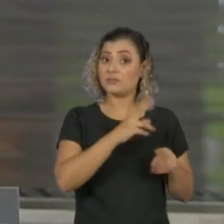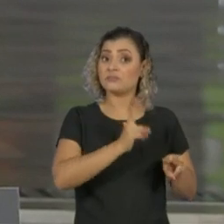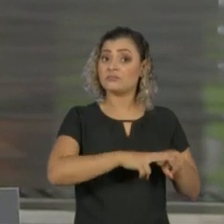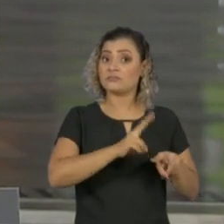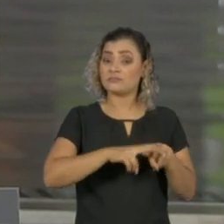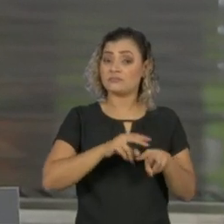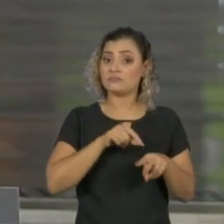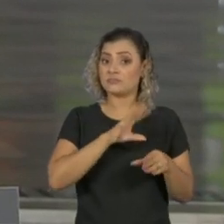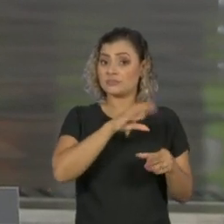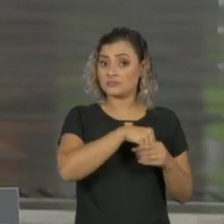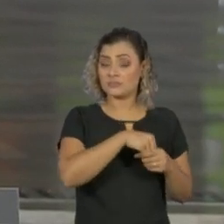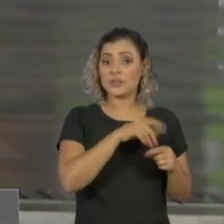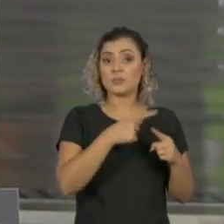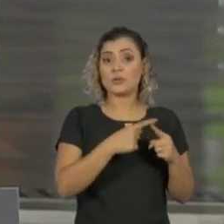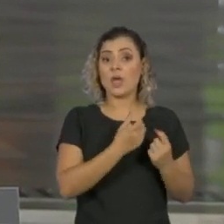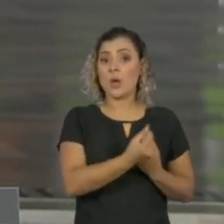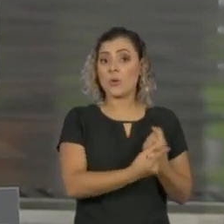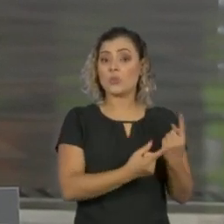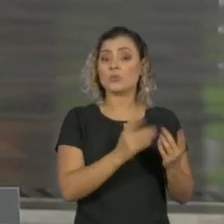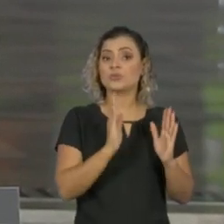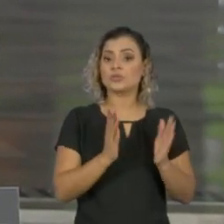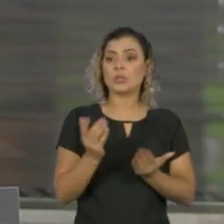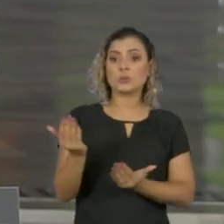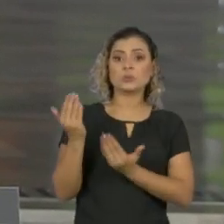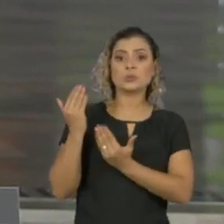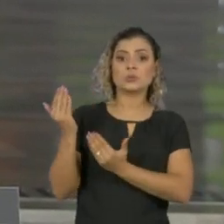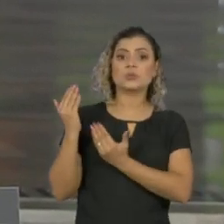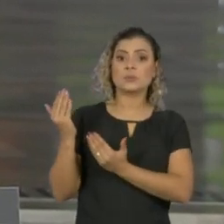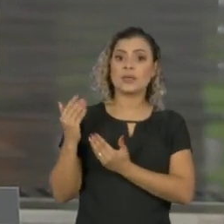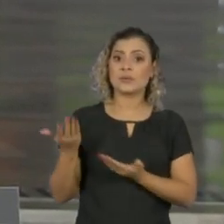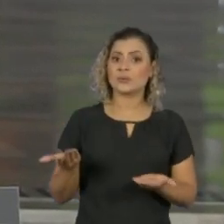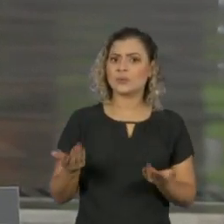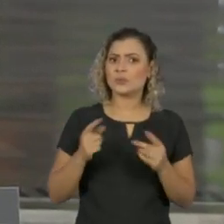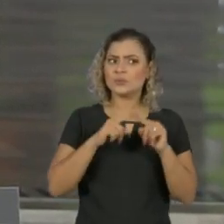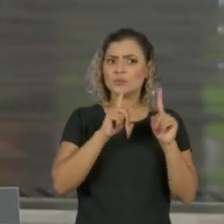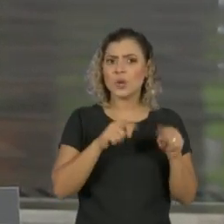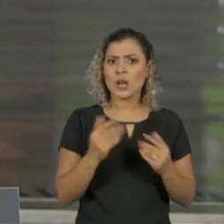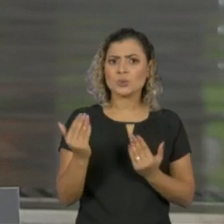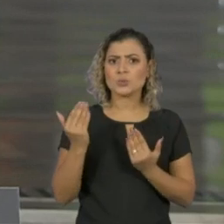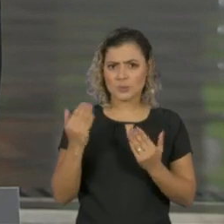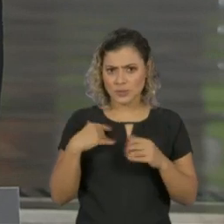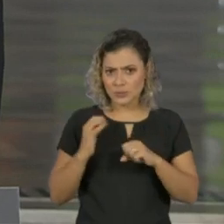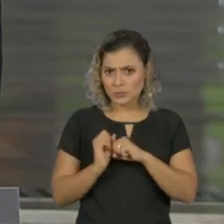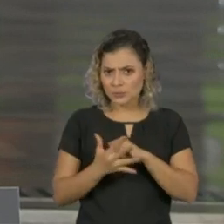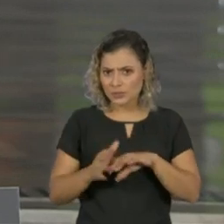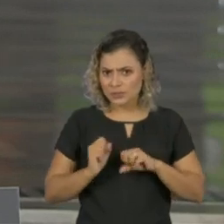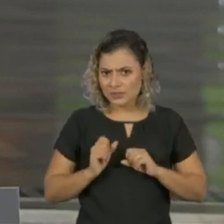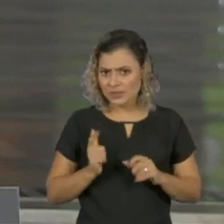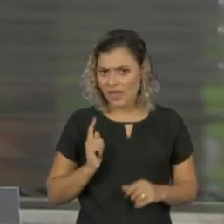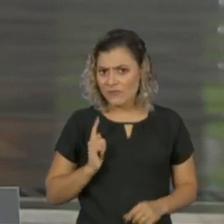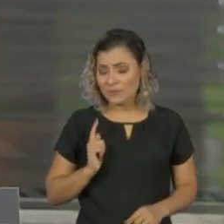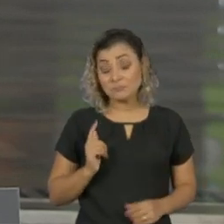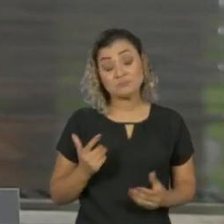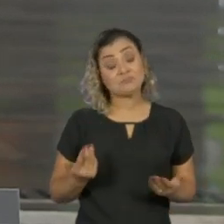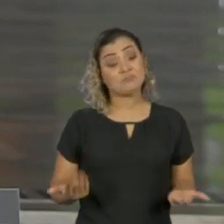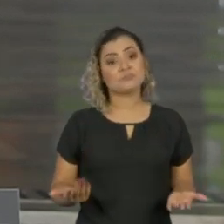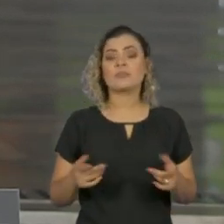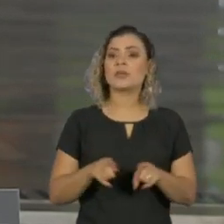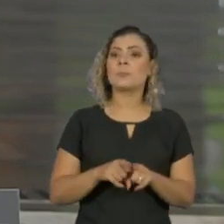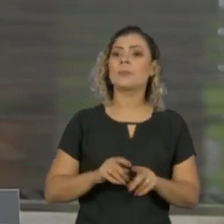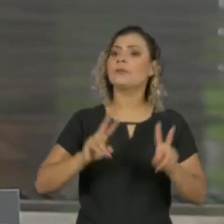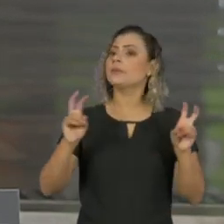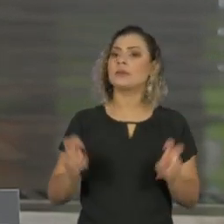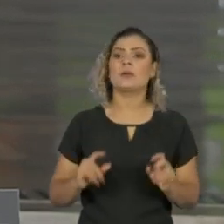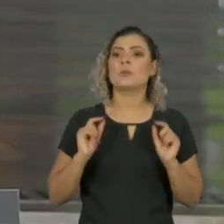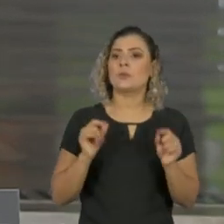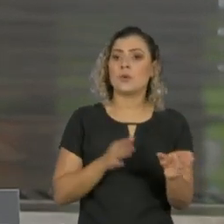notícia de que já existiriam casos suspeitos entre os funcionários. E a sua opinião, nessa mesma questão, sobre as